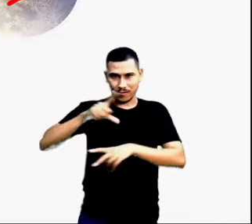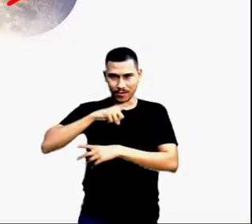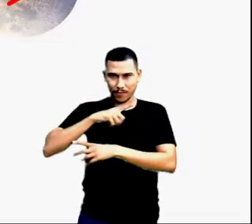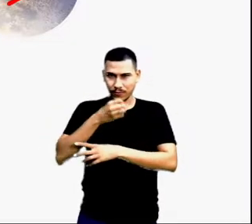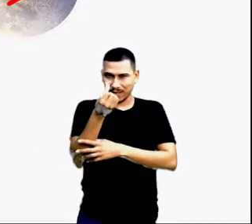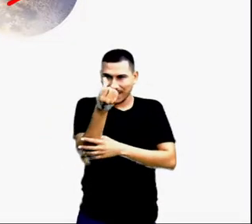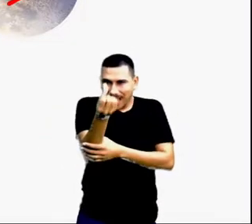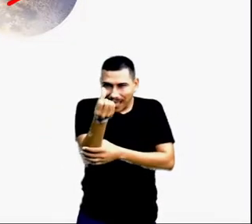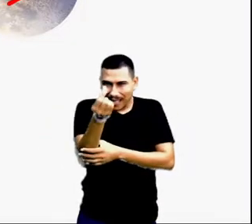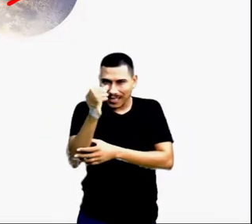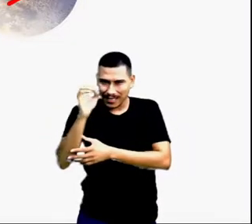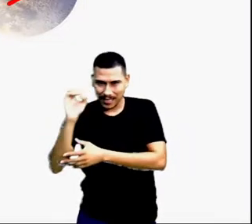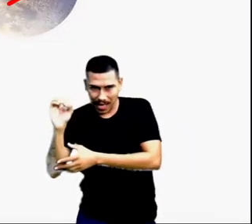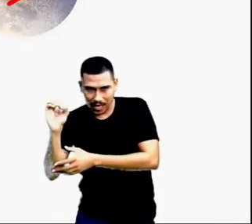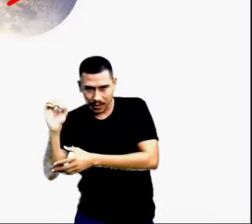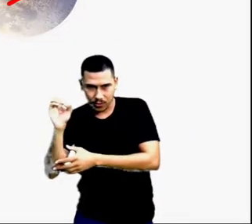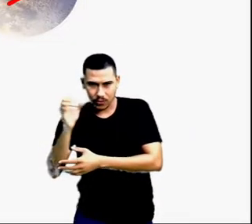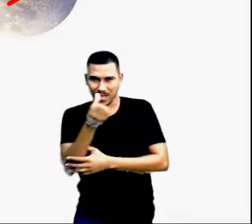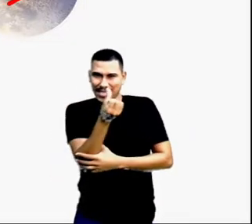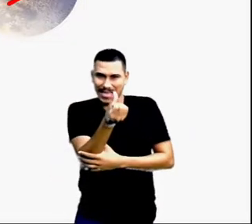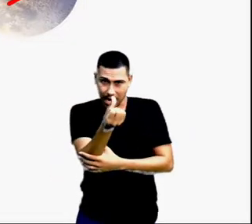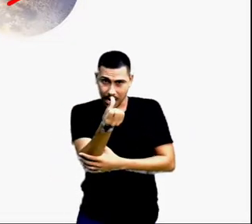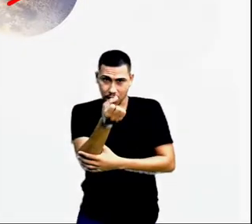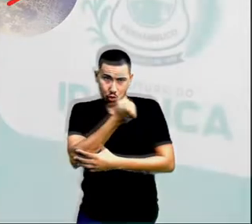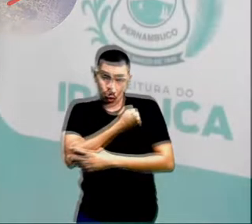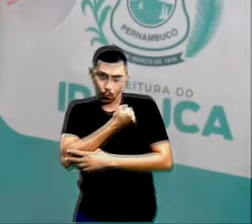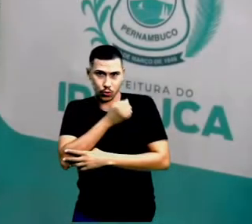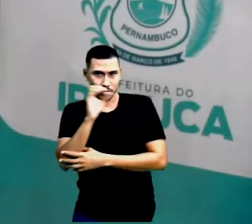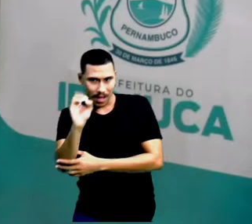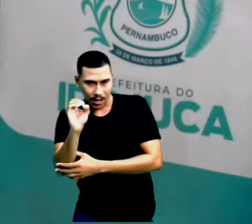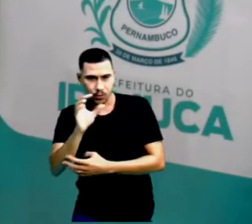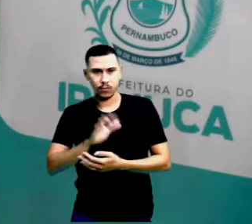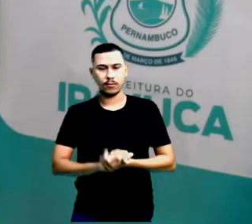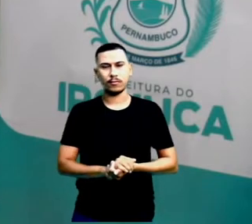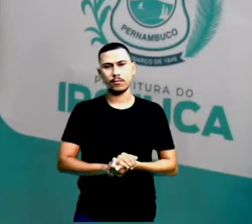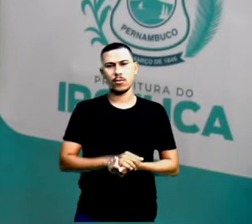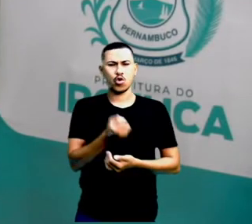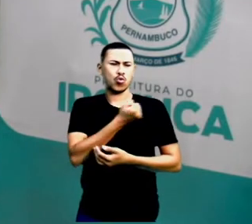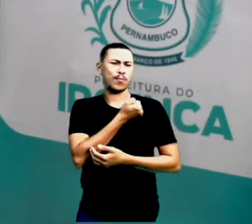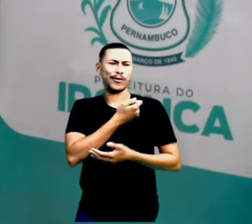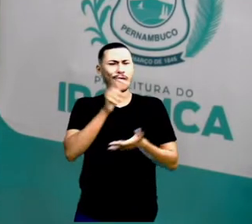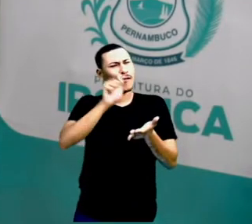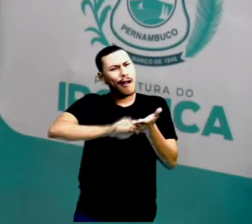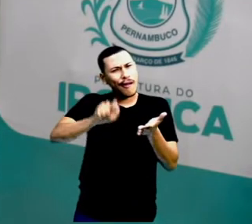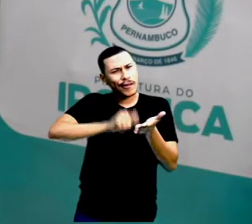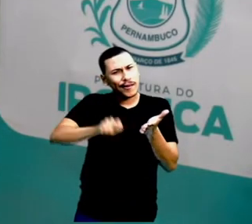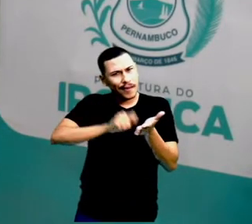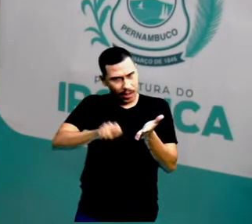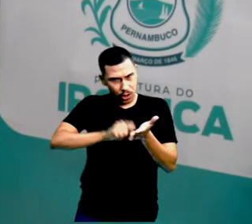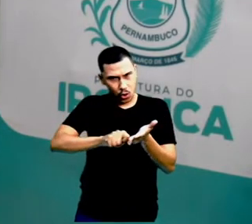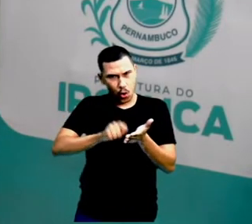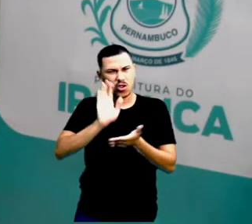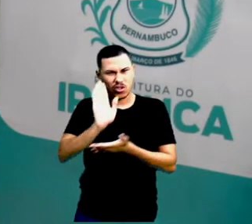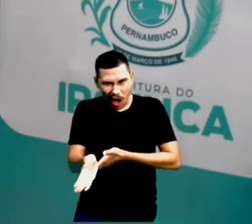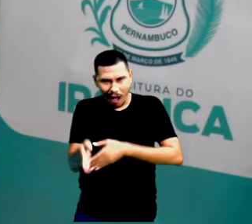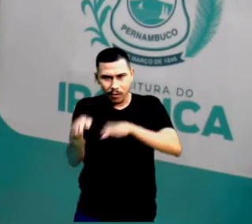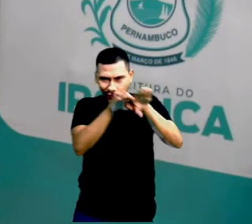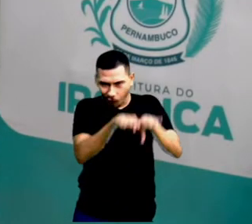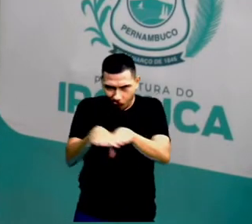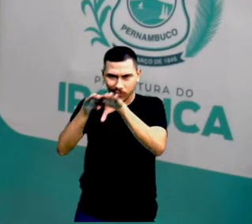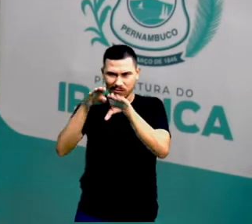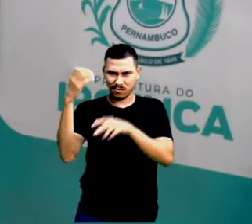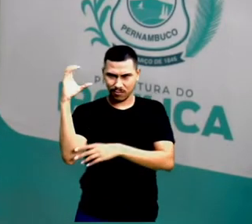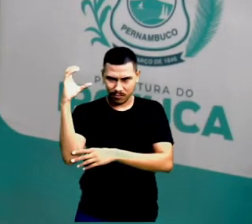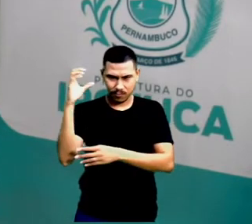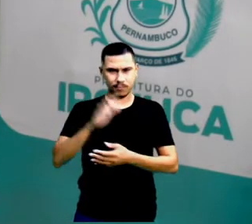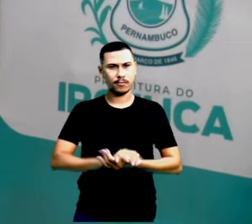sem pele tem agora me diga este número está escrito em notação científica